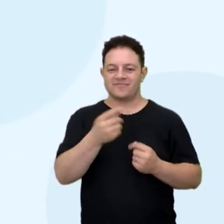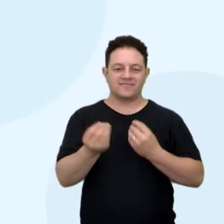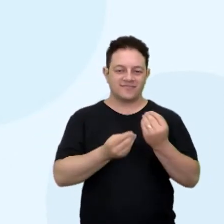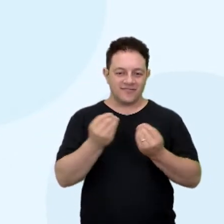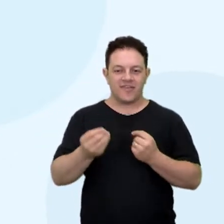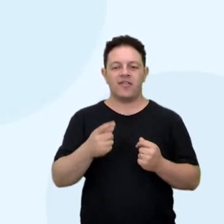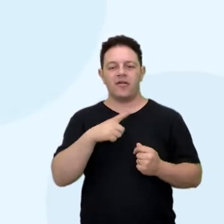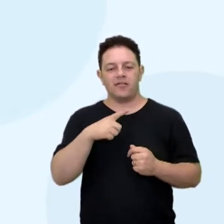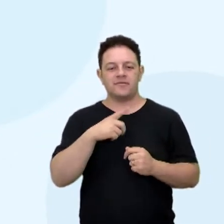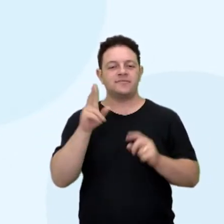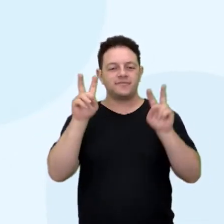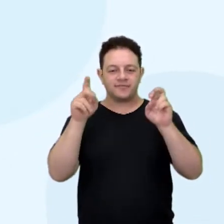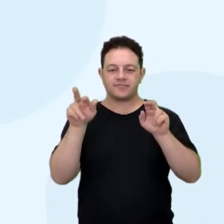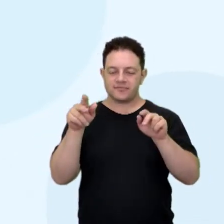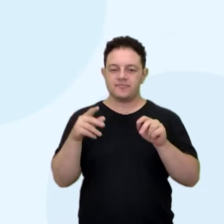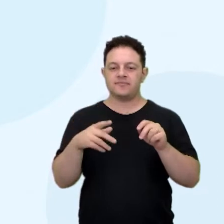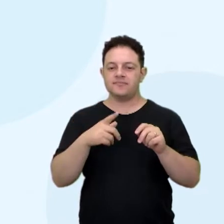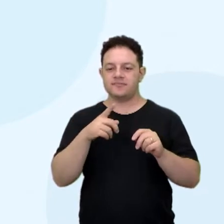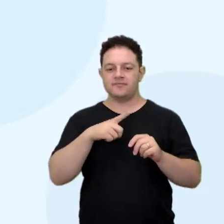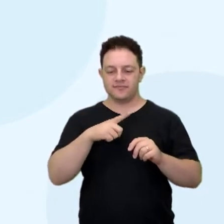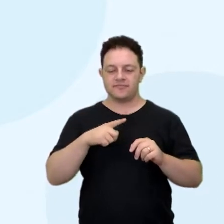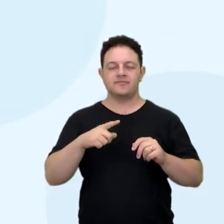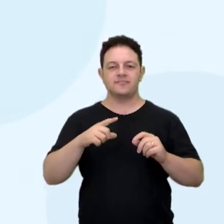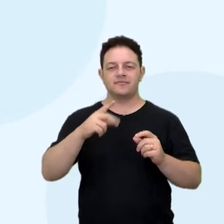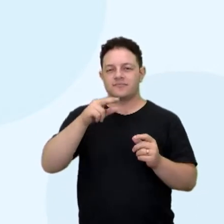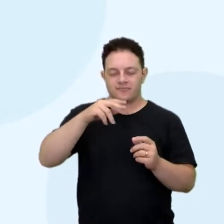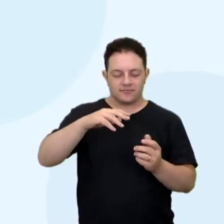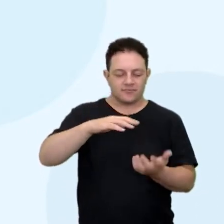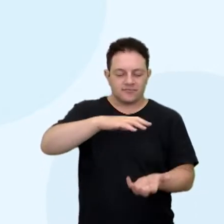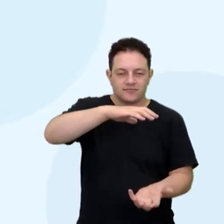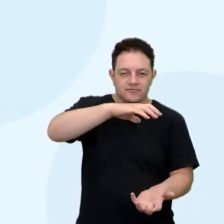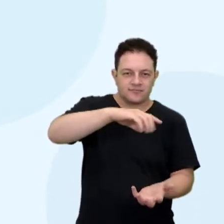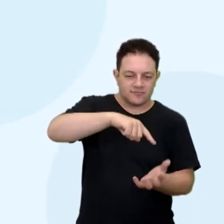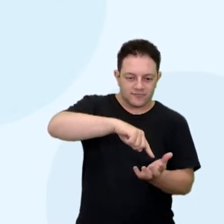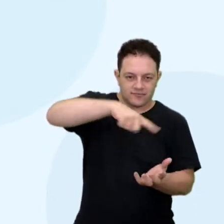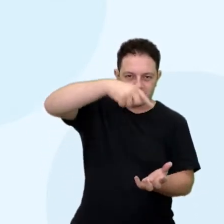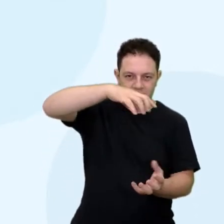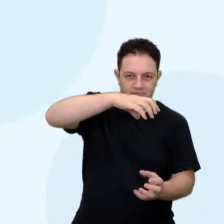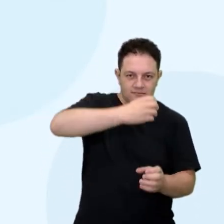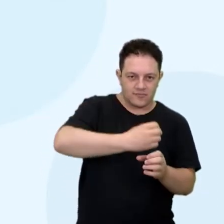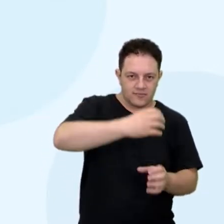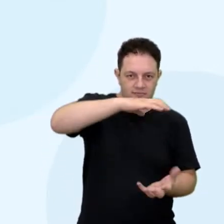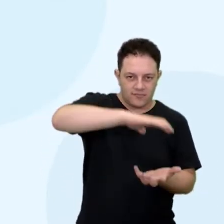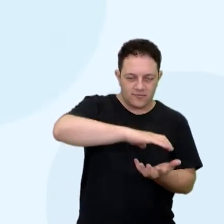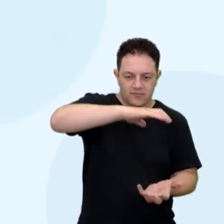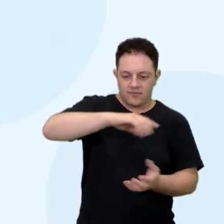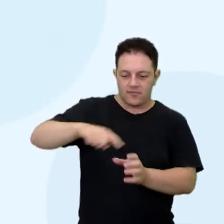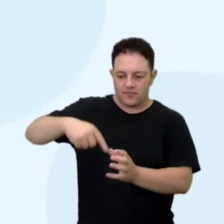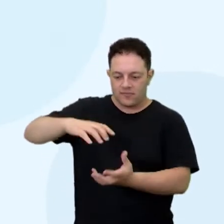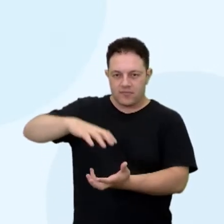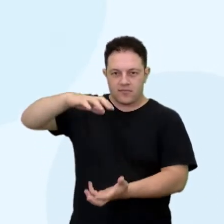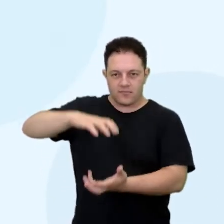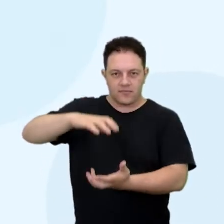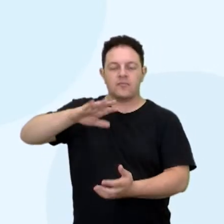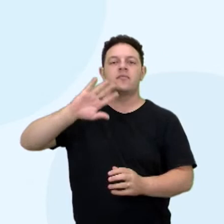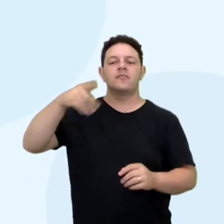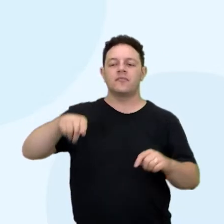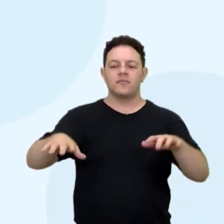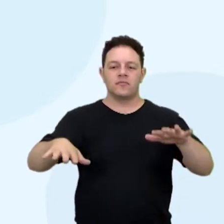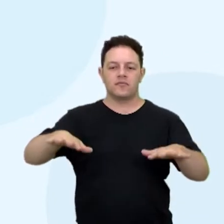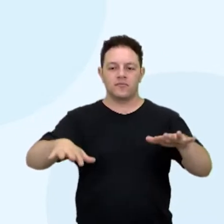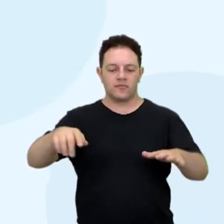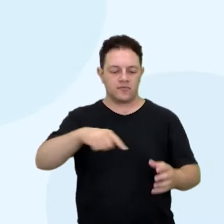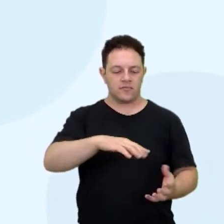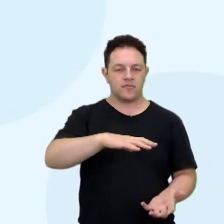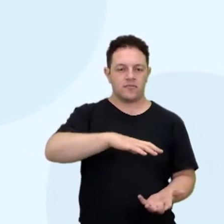basicamente funciona com uma massa suspensa por molas ou um pêndulo. Quando o solo oscila, a massa também balança,